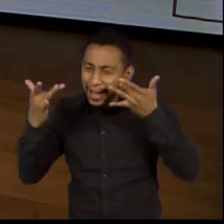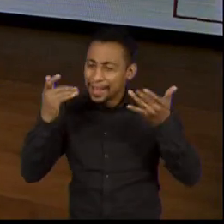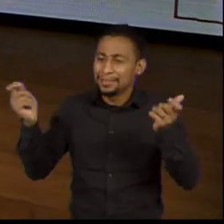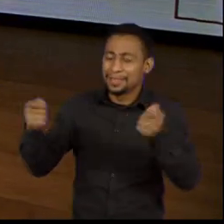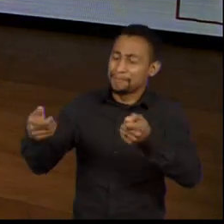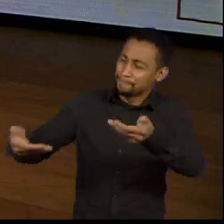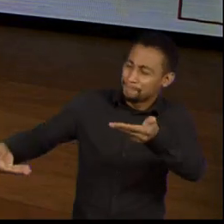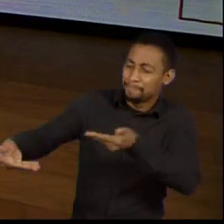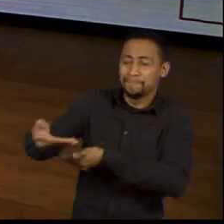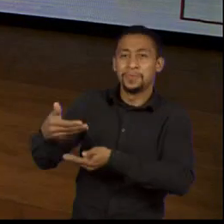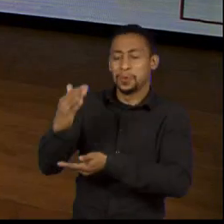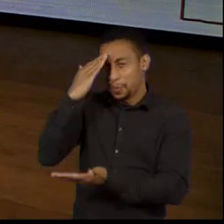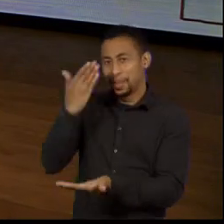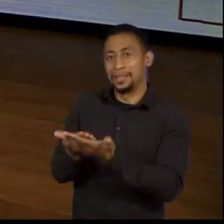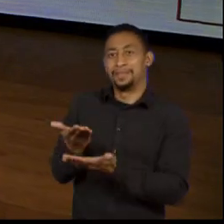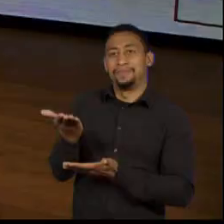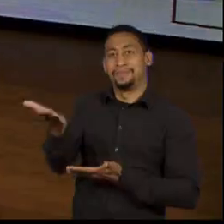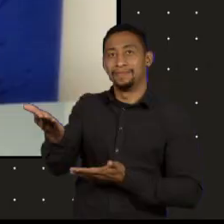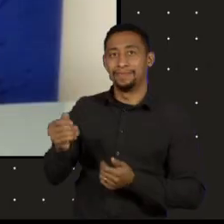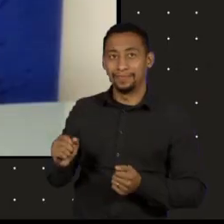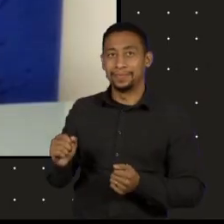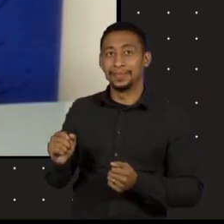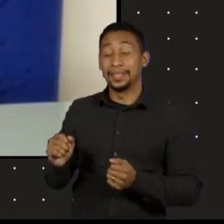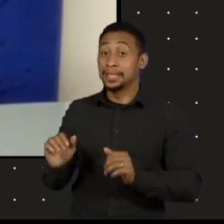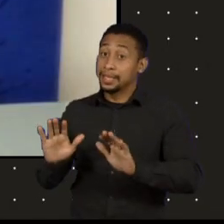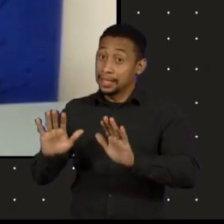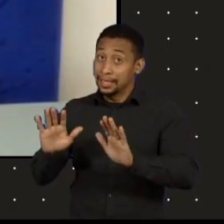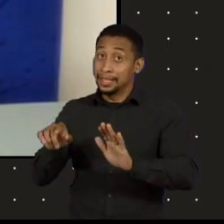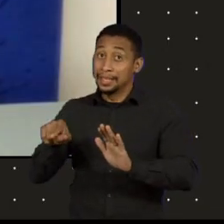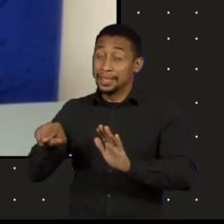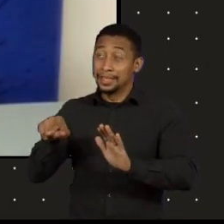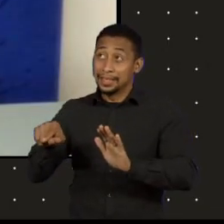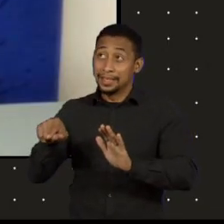né? Então, ele